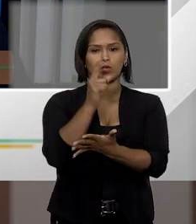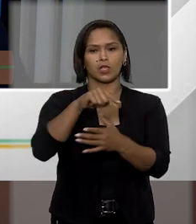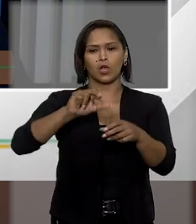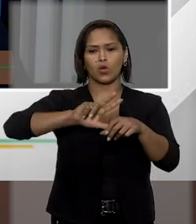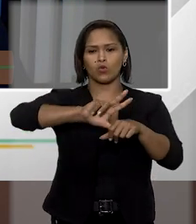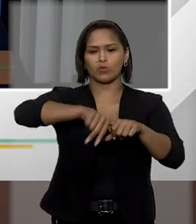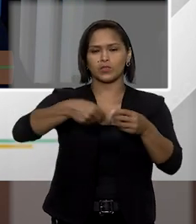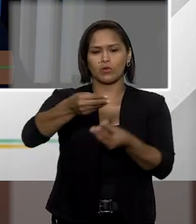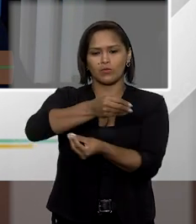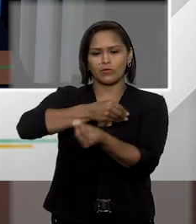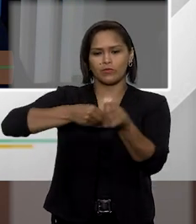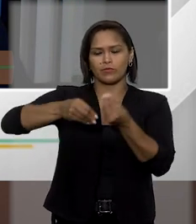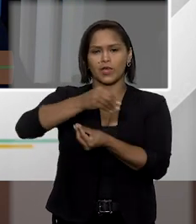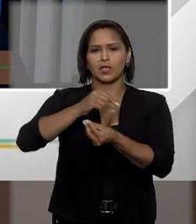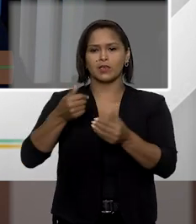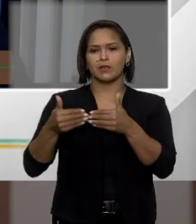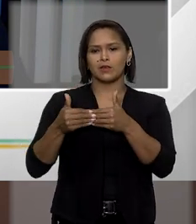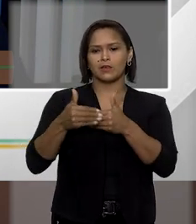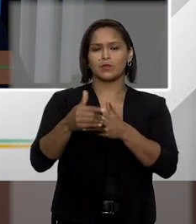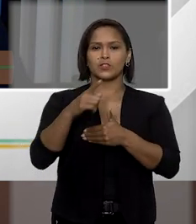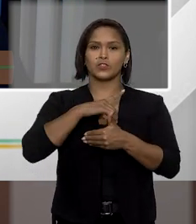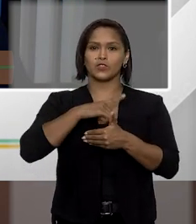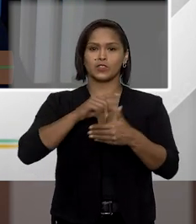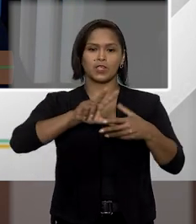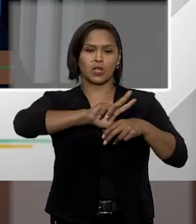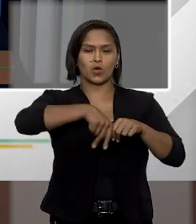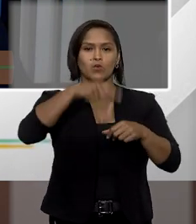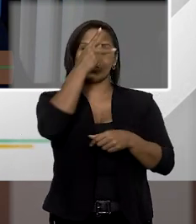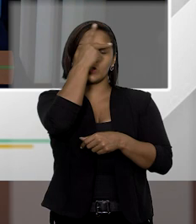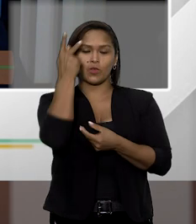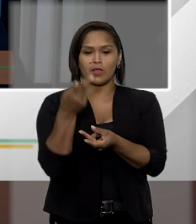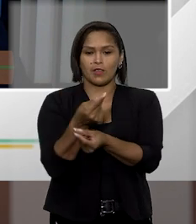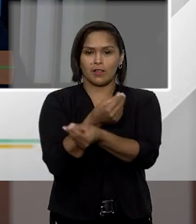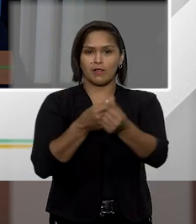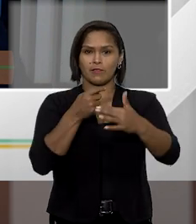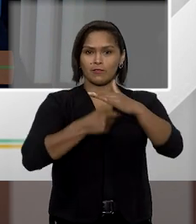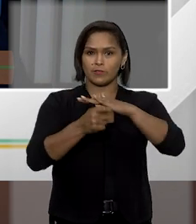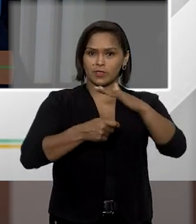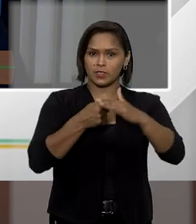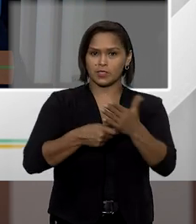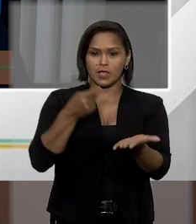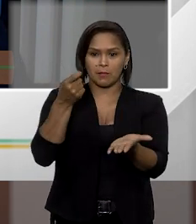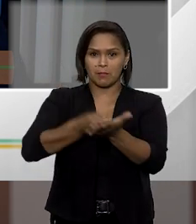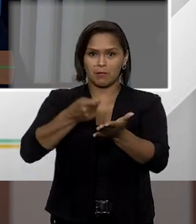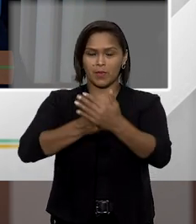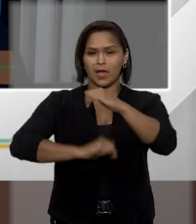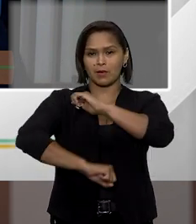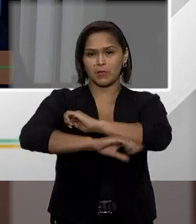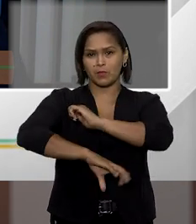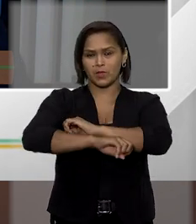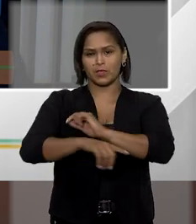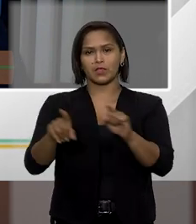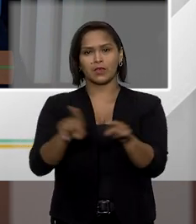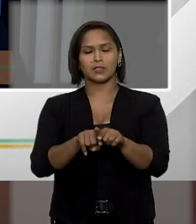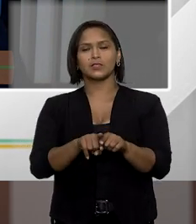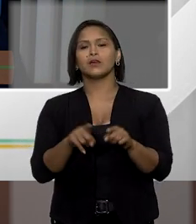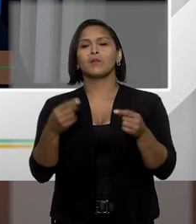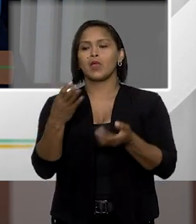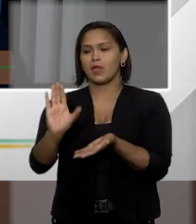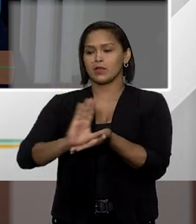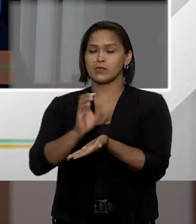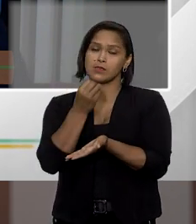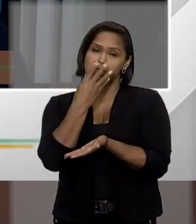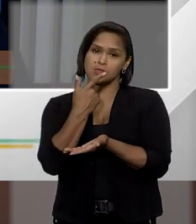da corrupção só gira a partir da existência do corruptor, aquele que financia, aquele que paga, propina o suborno e eventualmente